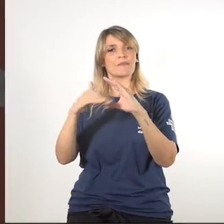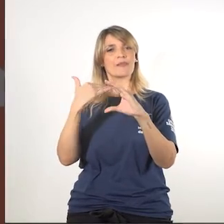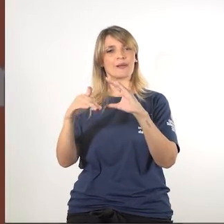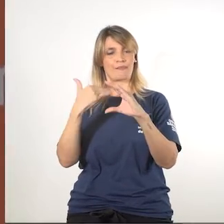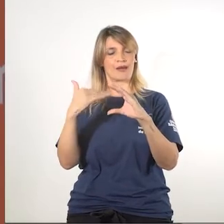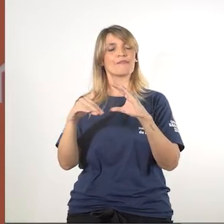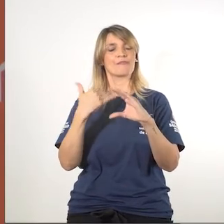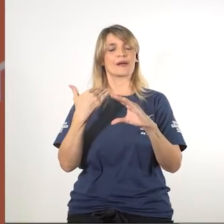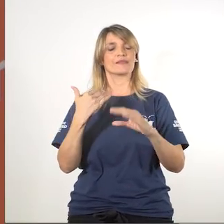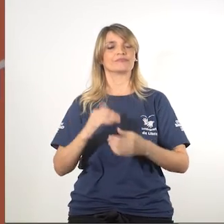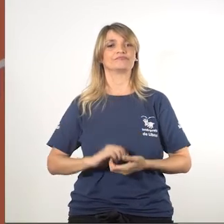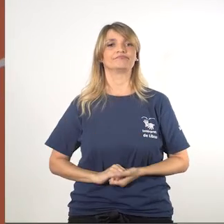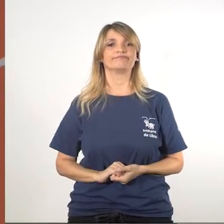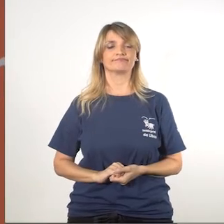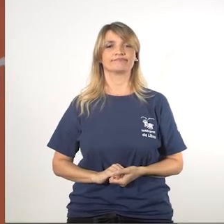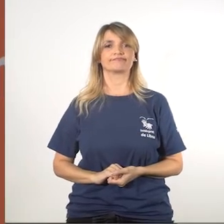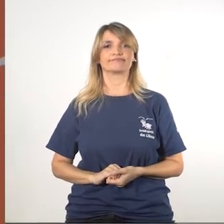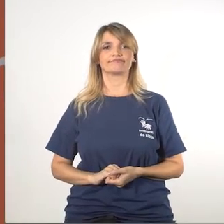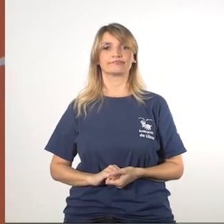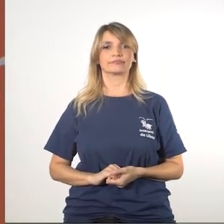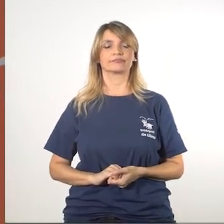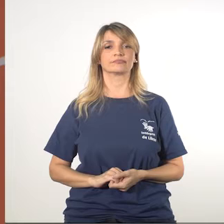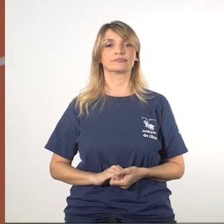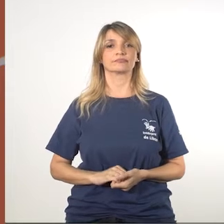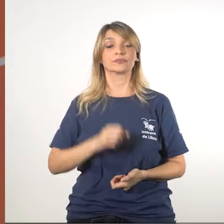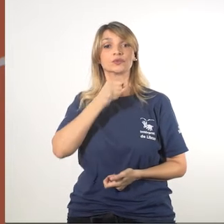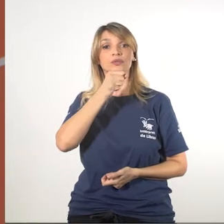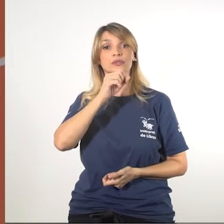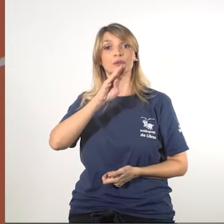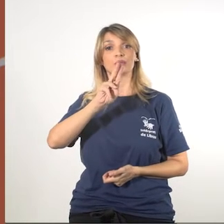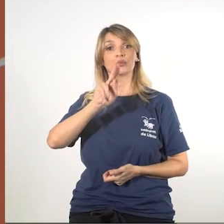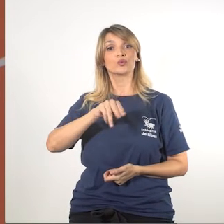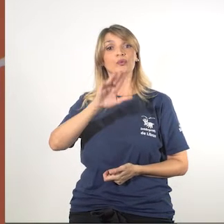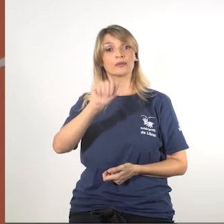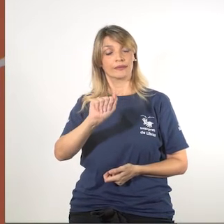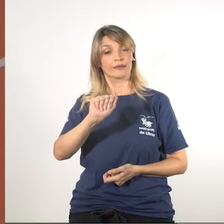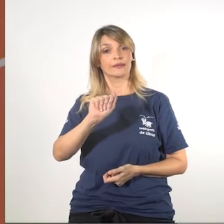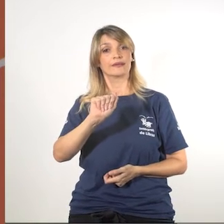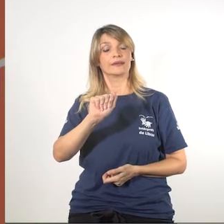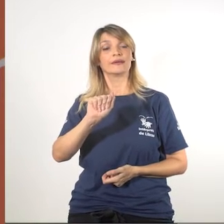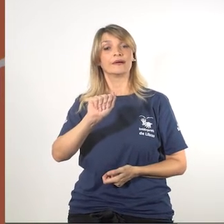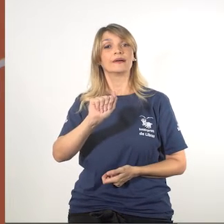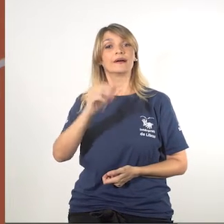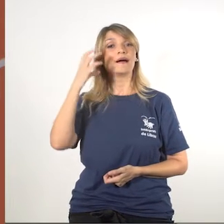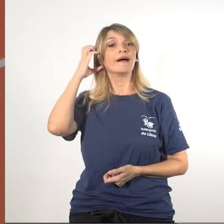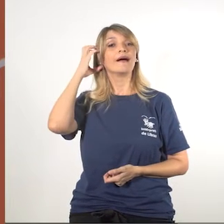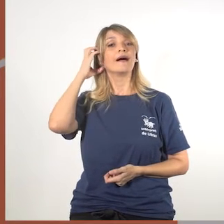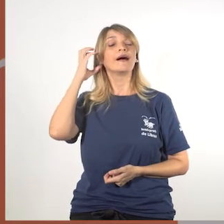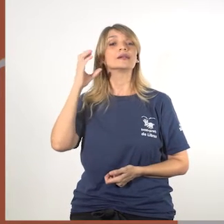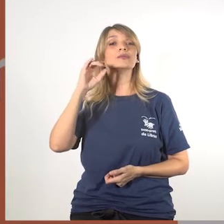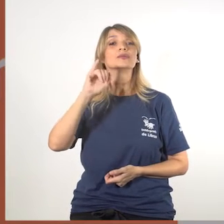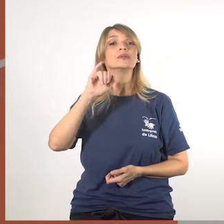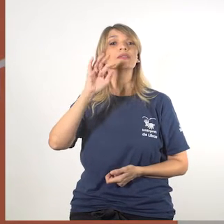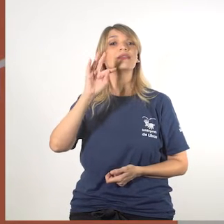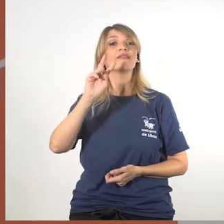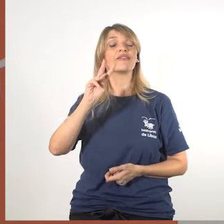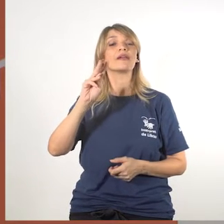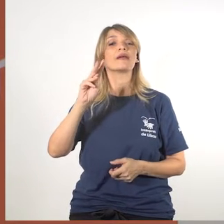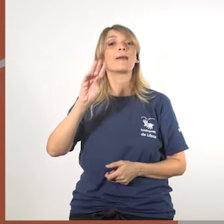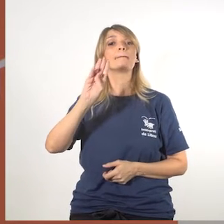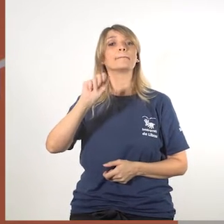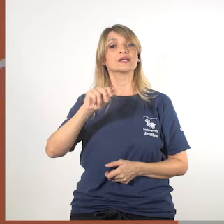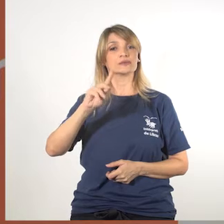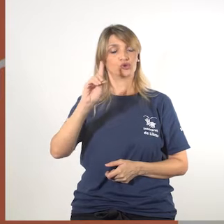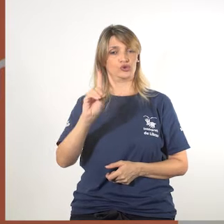mandadas de forma antecipada. A jornalista Bruna Barbosa da Rádio e TV Bandeirantes.